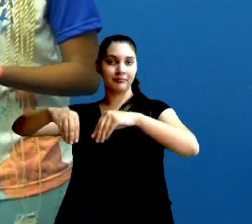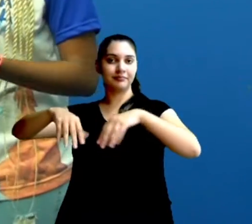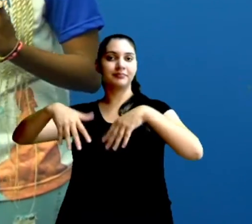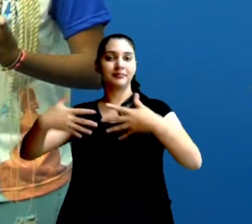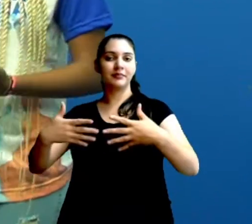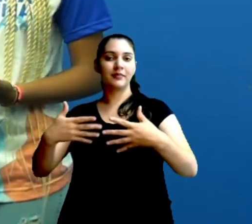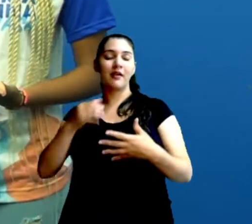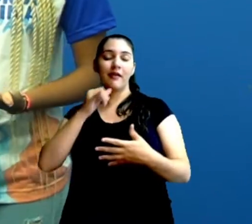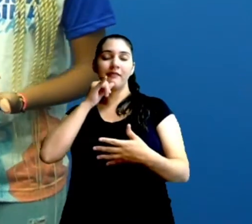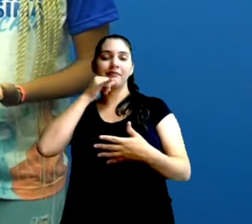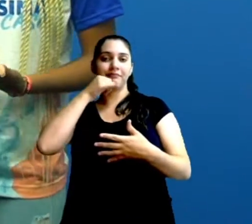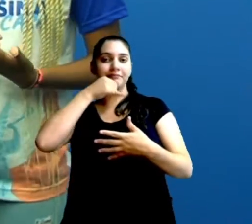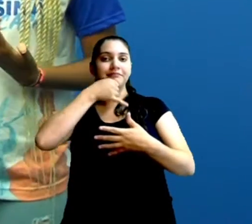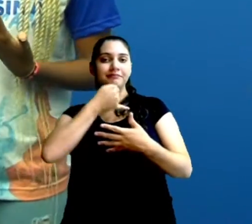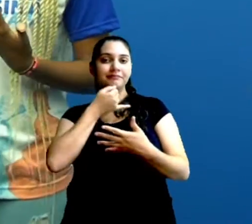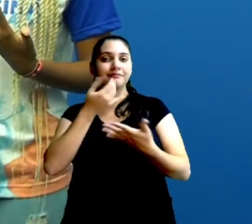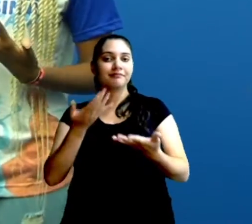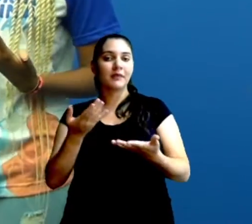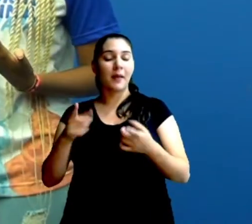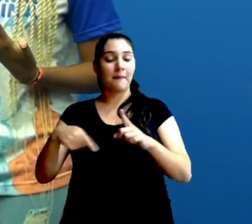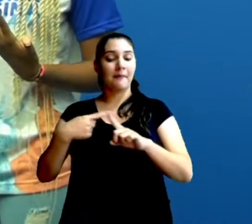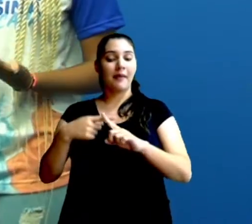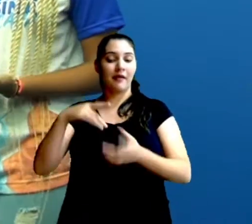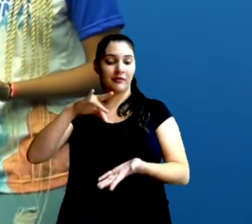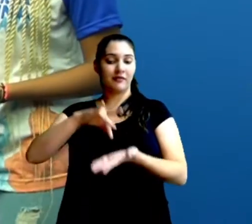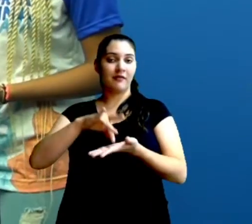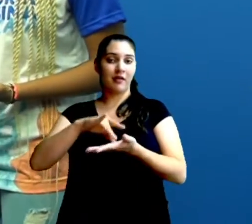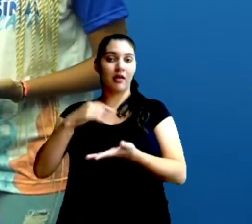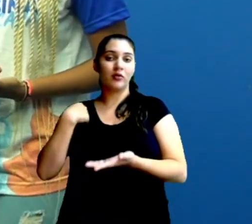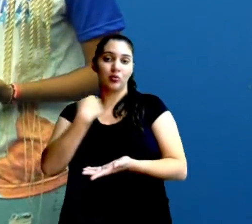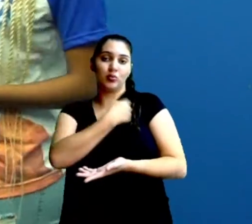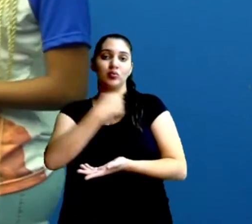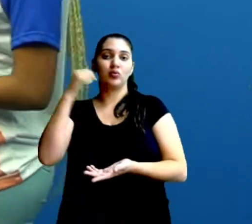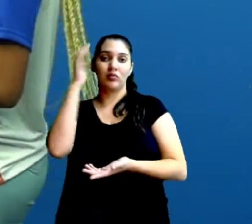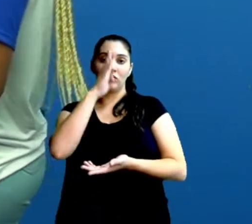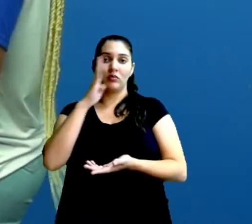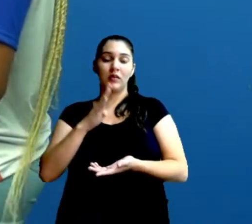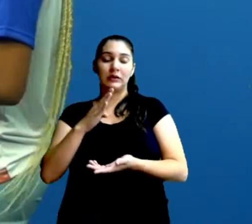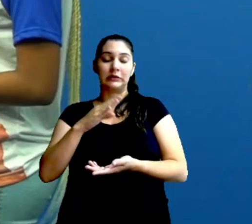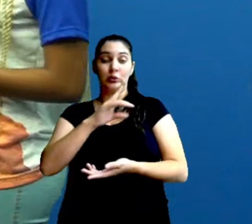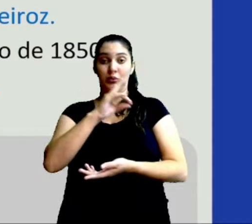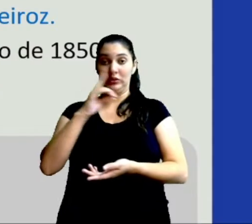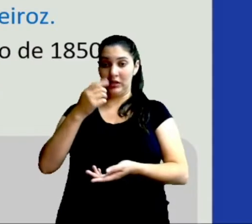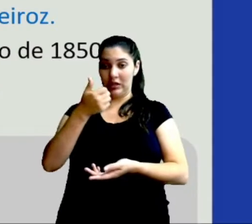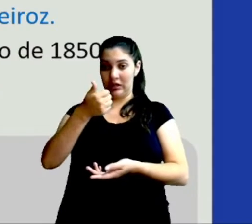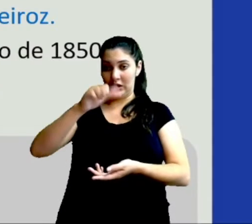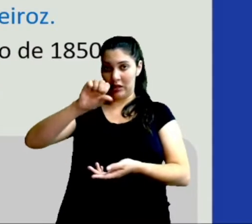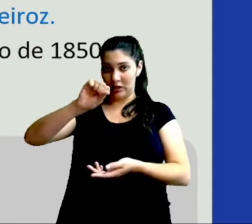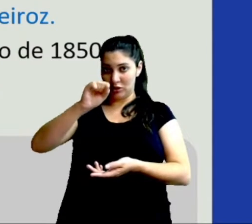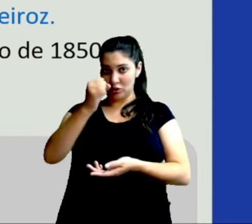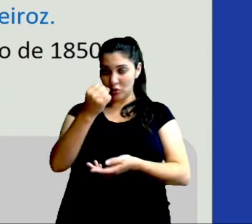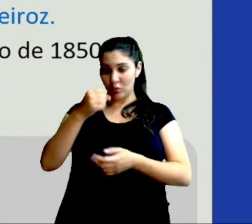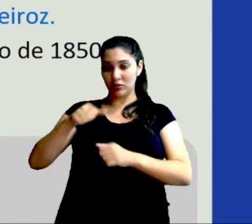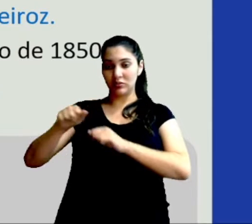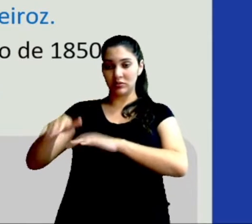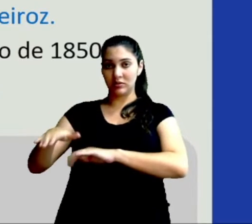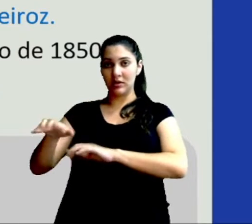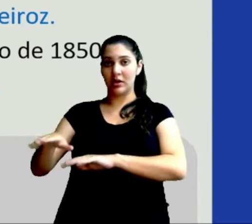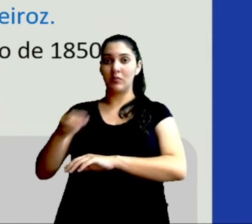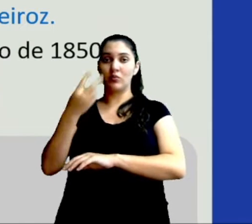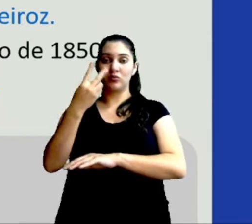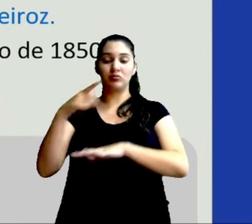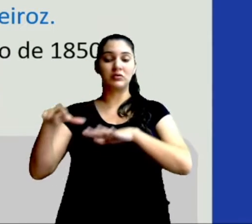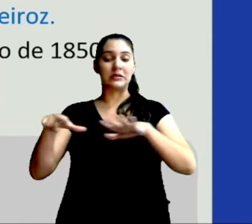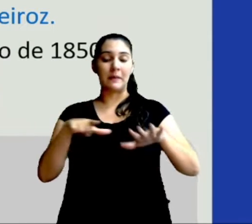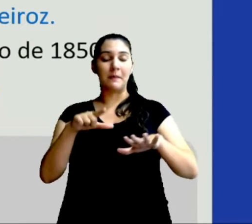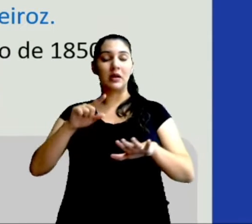daí, infelizmente, é muito triste, mas é a realidade do nosso Brasil. Então, em 18 de setembro, 2 semaninhas só depois,